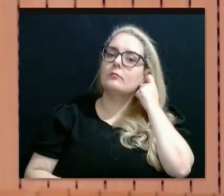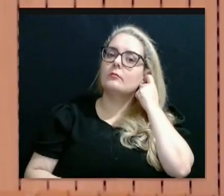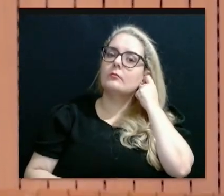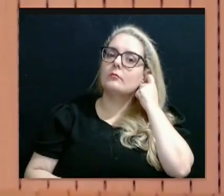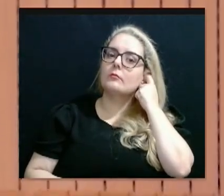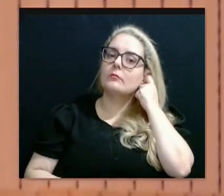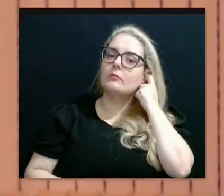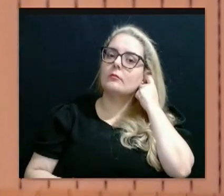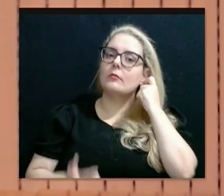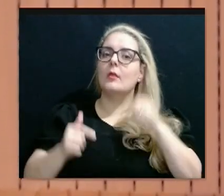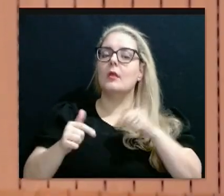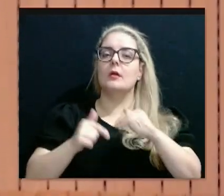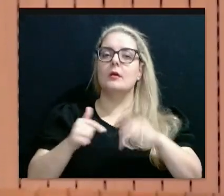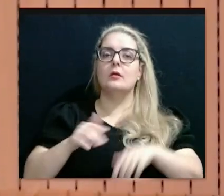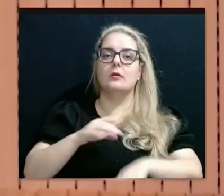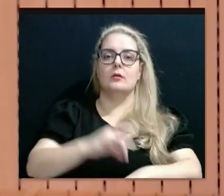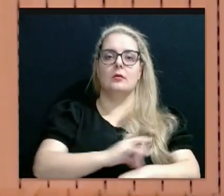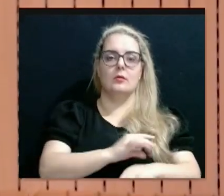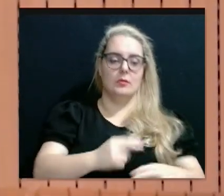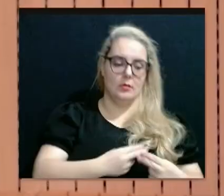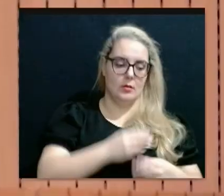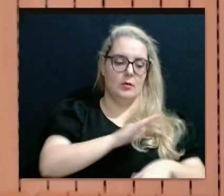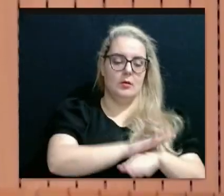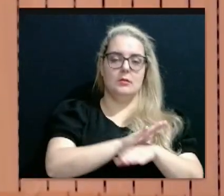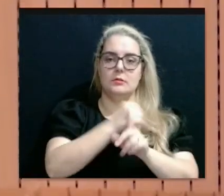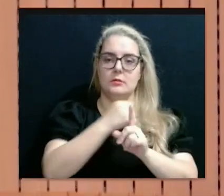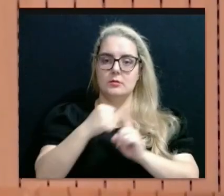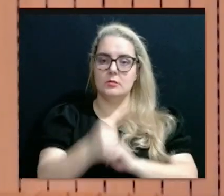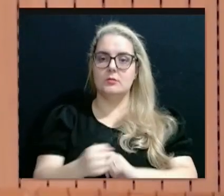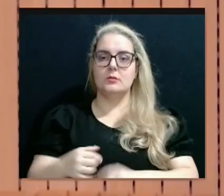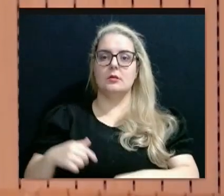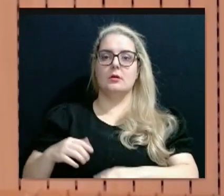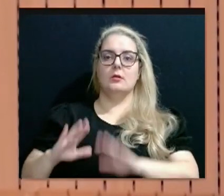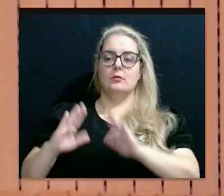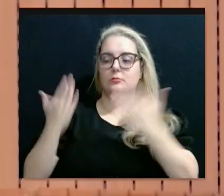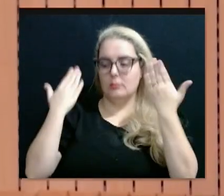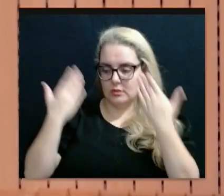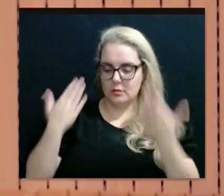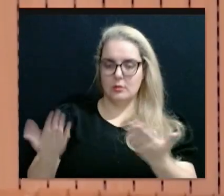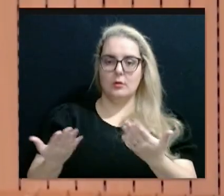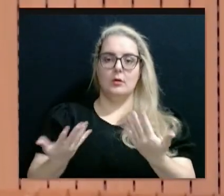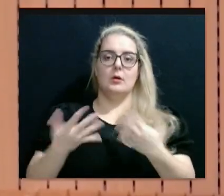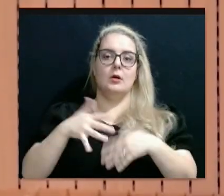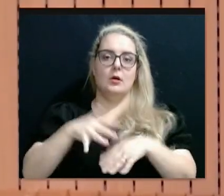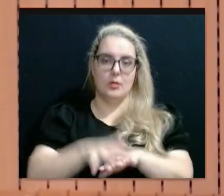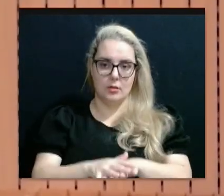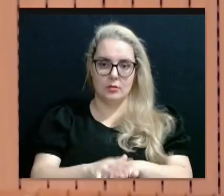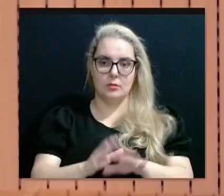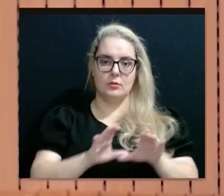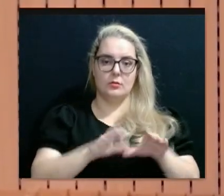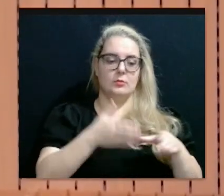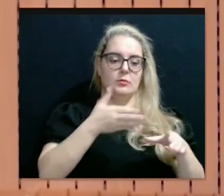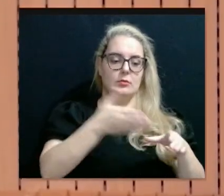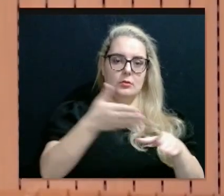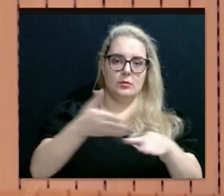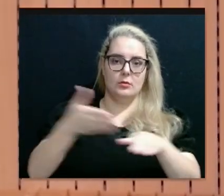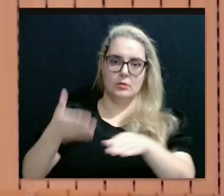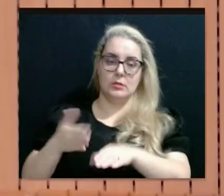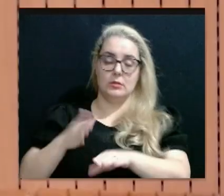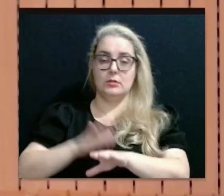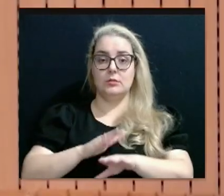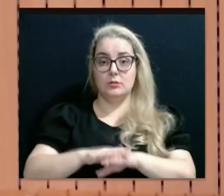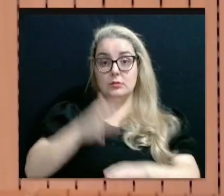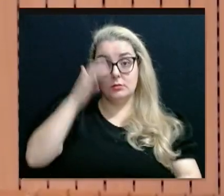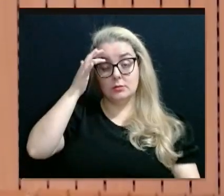nossos assistentes sociais, psicólogos, né? Trabalha esse luto, começa a incluir eles nos grupos de atividades, e uma